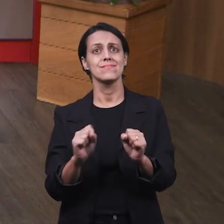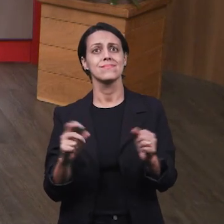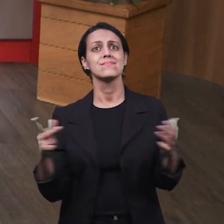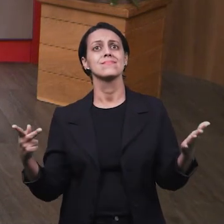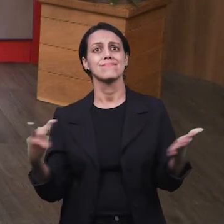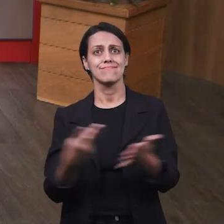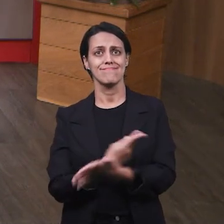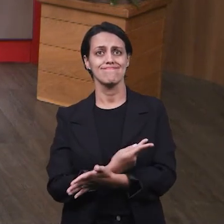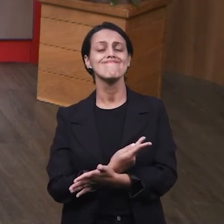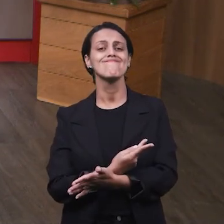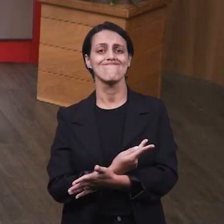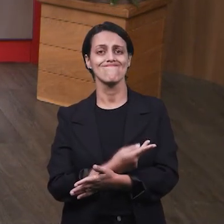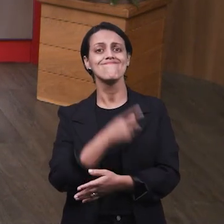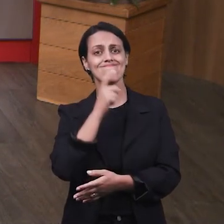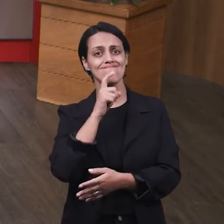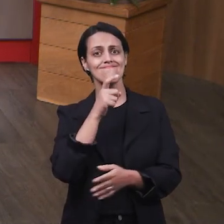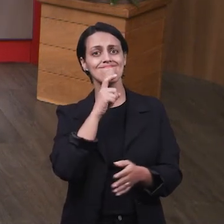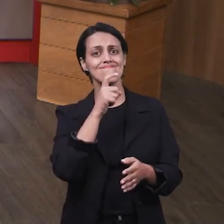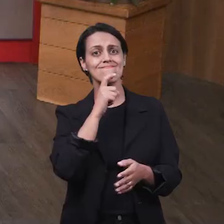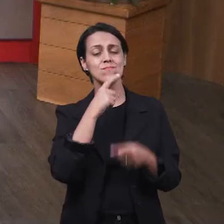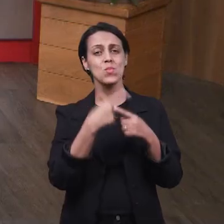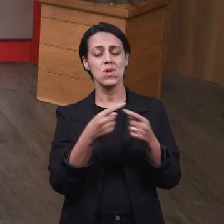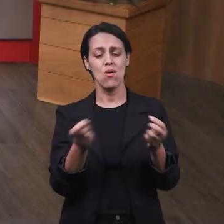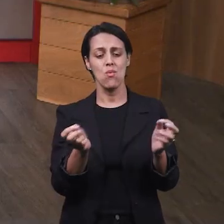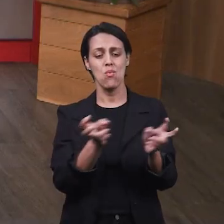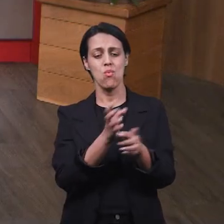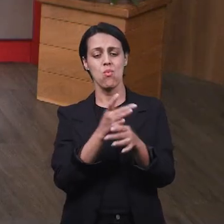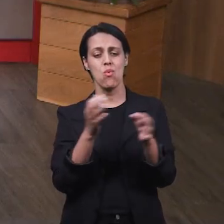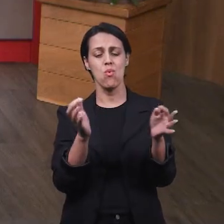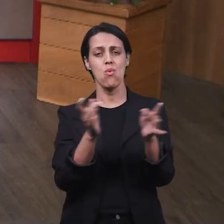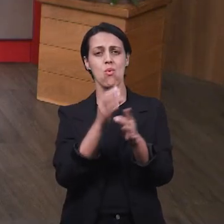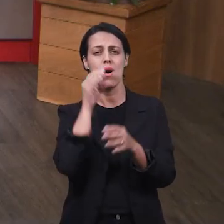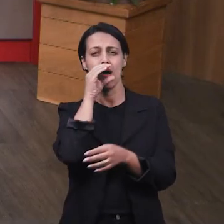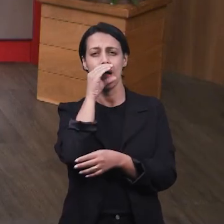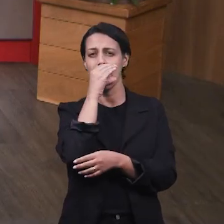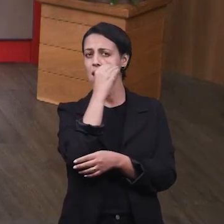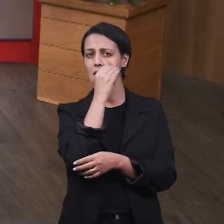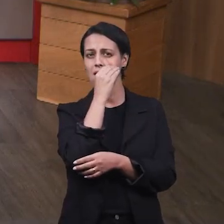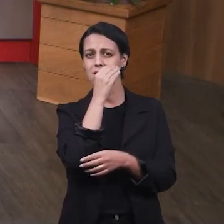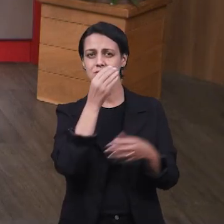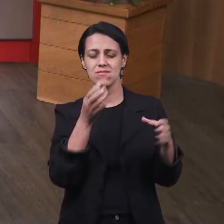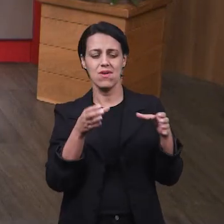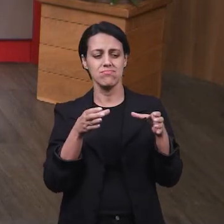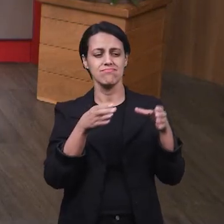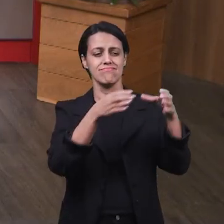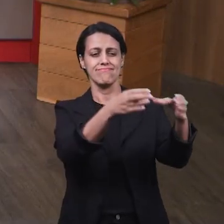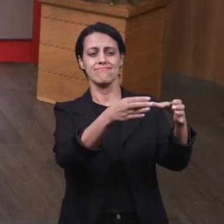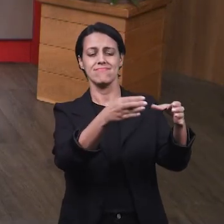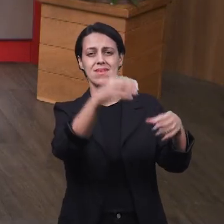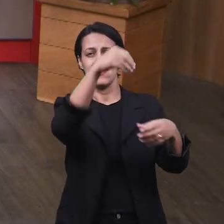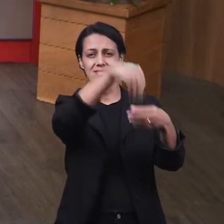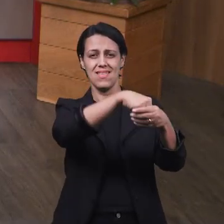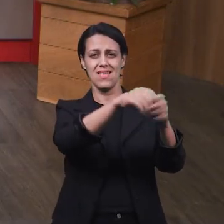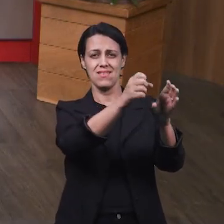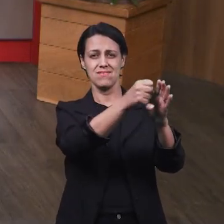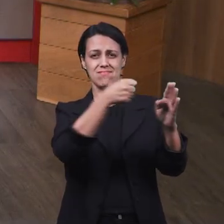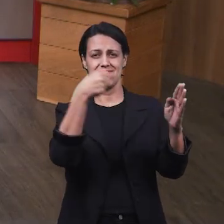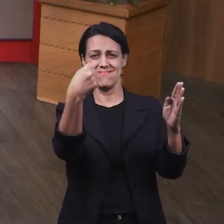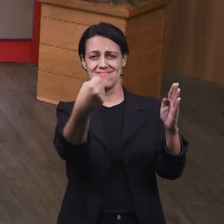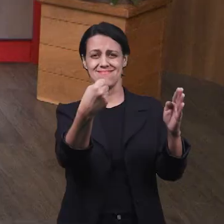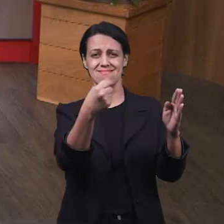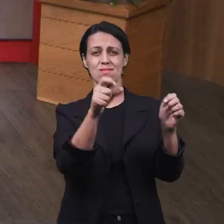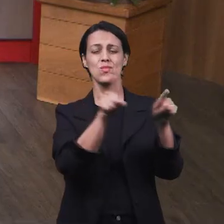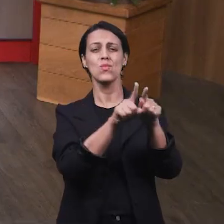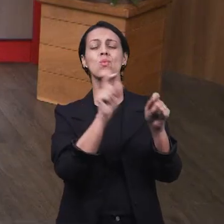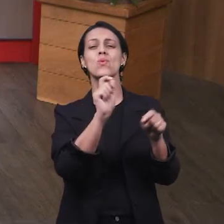na refrigeração em si. O vapor quente que eles soltam muda a dinâmica da refrigeração, empurrando o ar frio